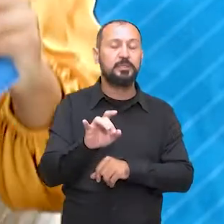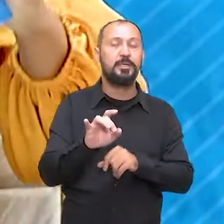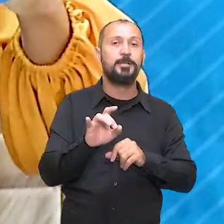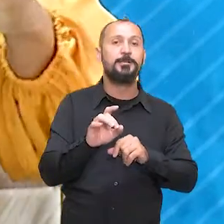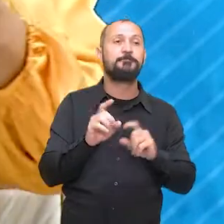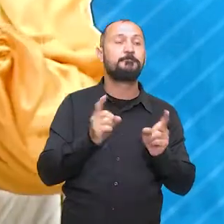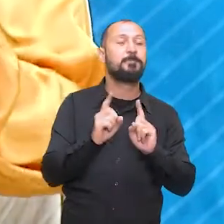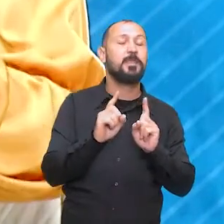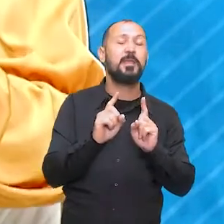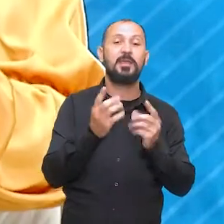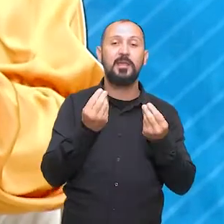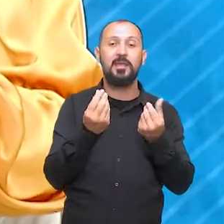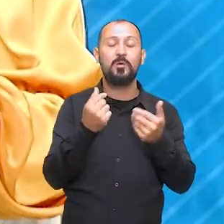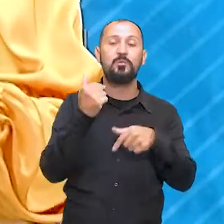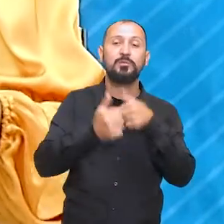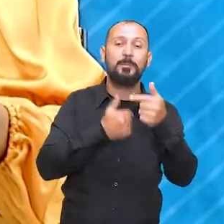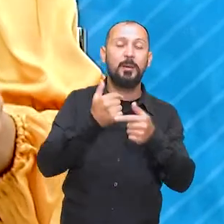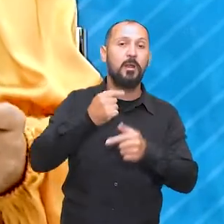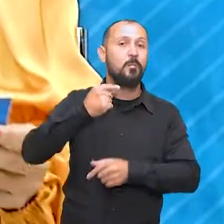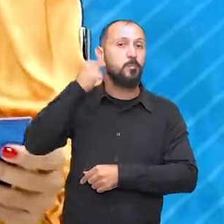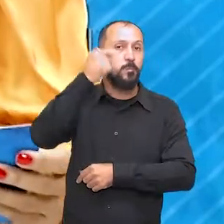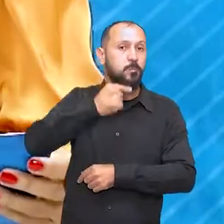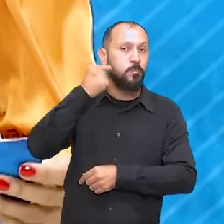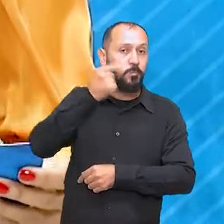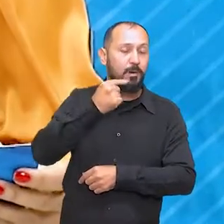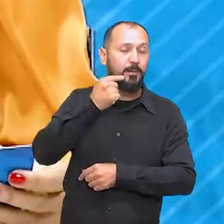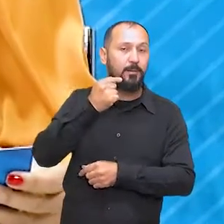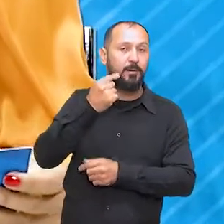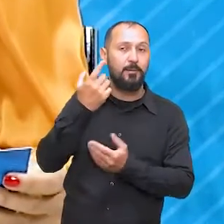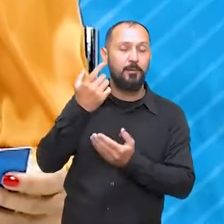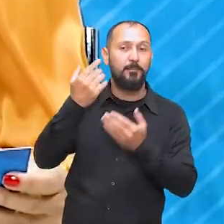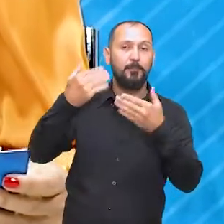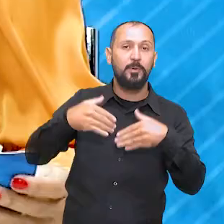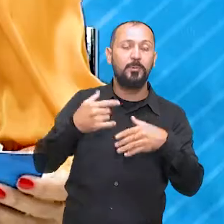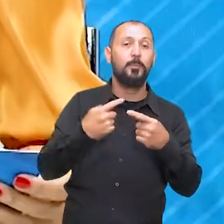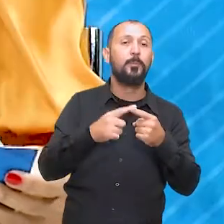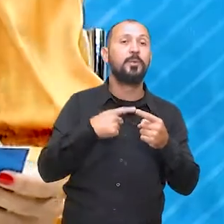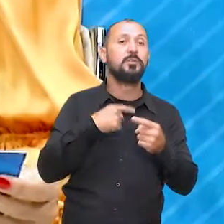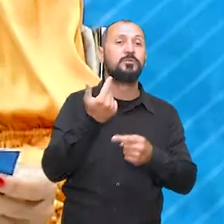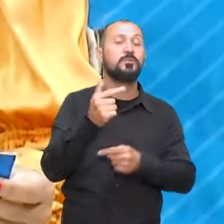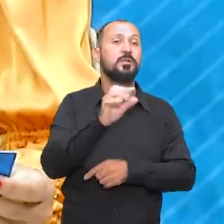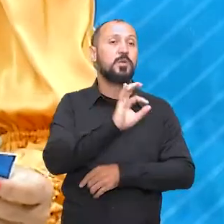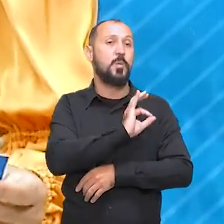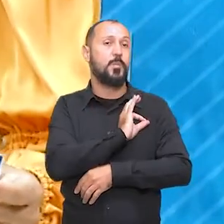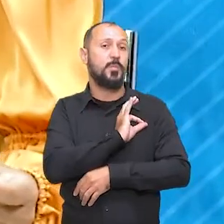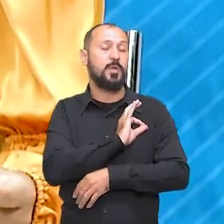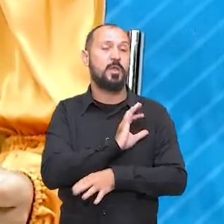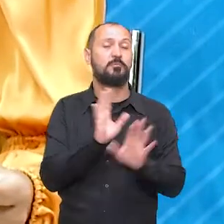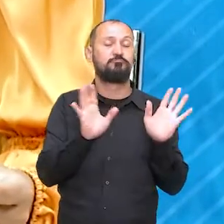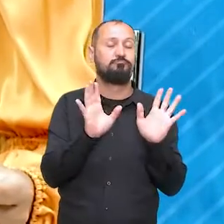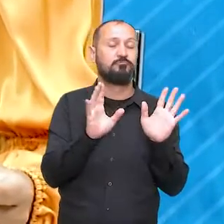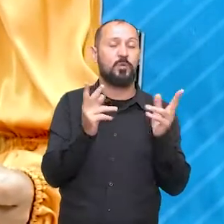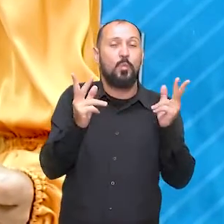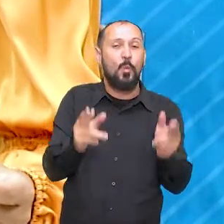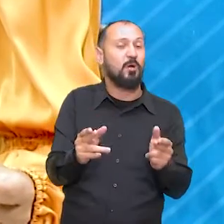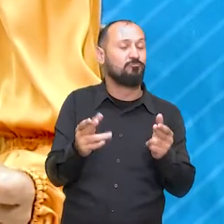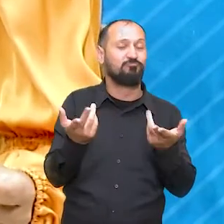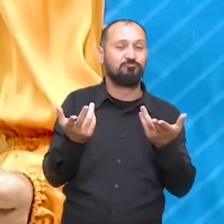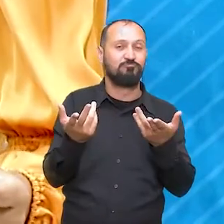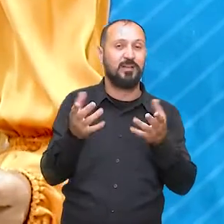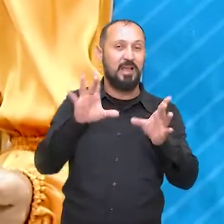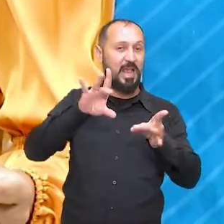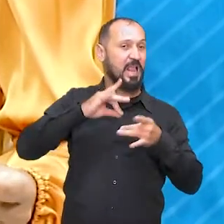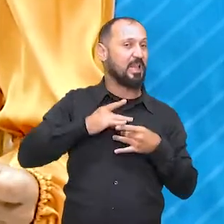membros, não que seja um trabalho de advogar para o outro, porque a gente não tem esse poder de polícia, né,